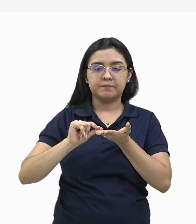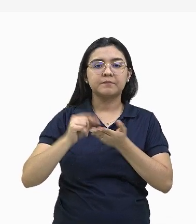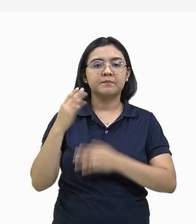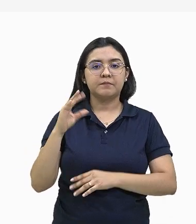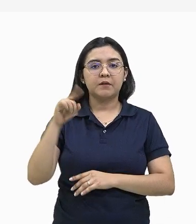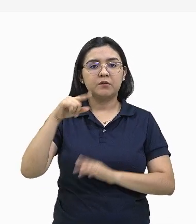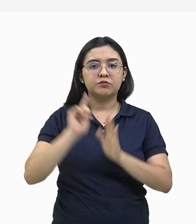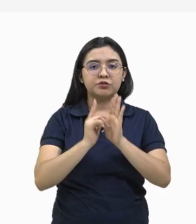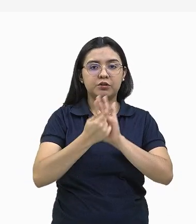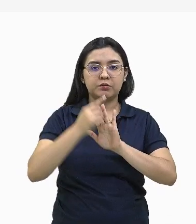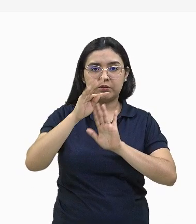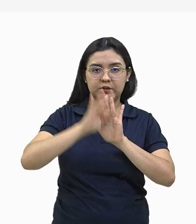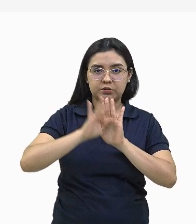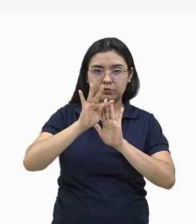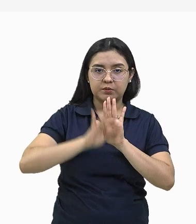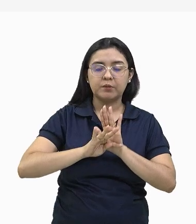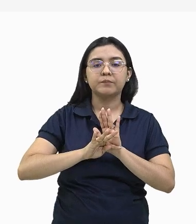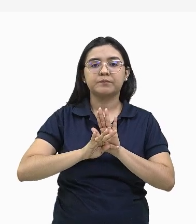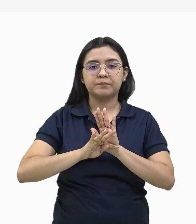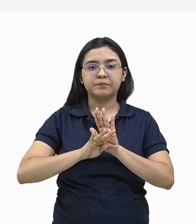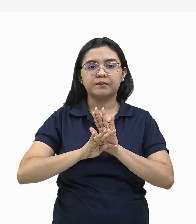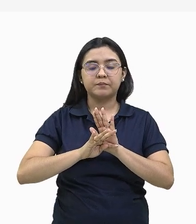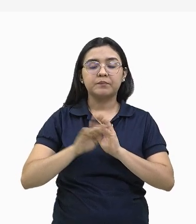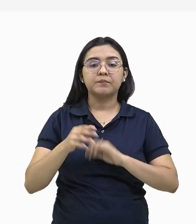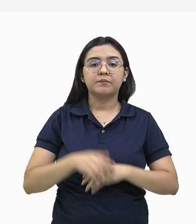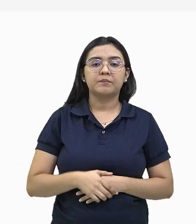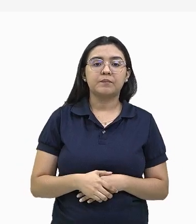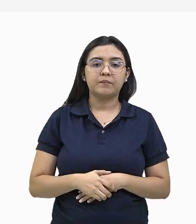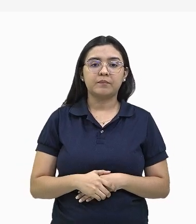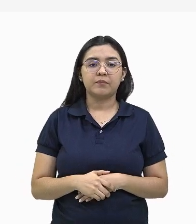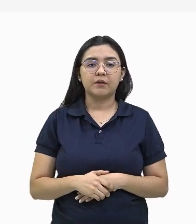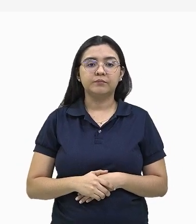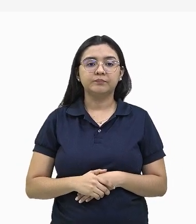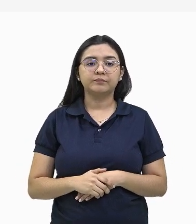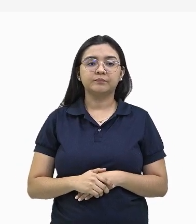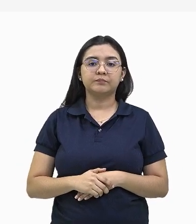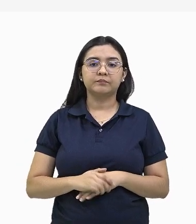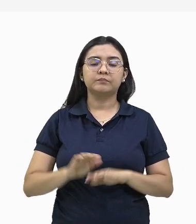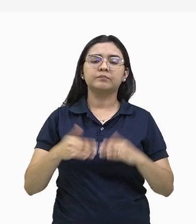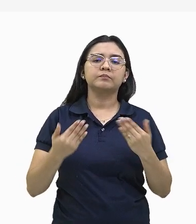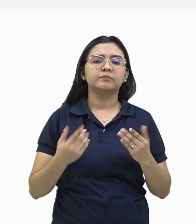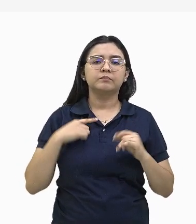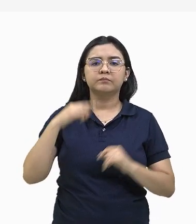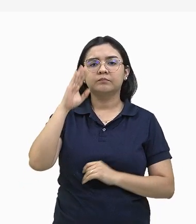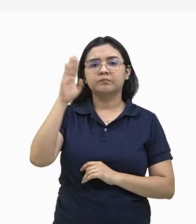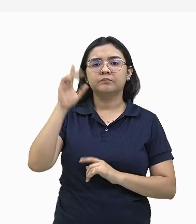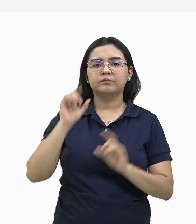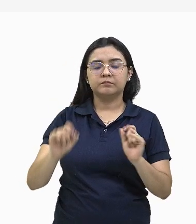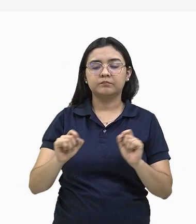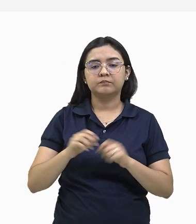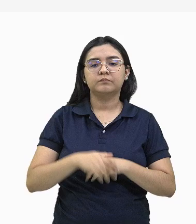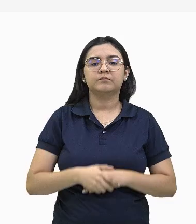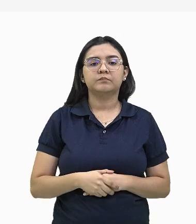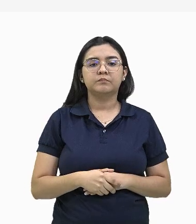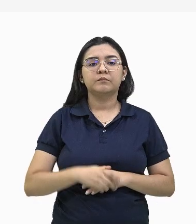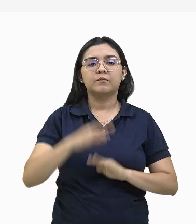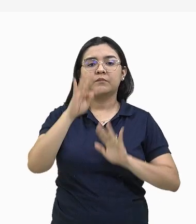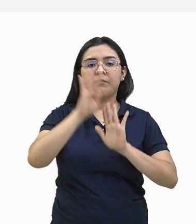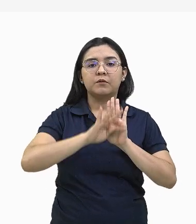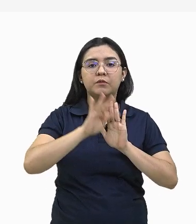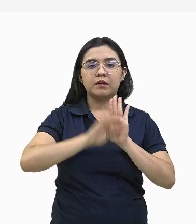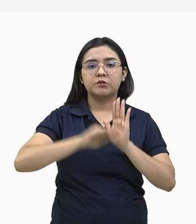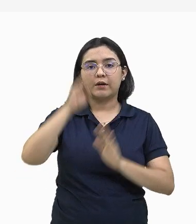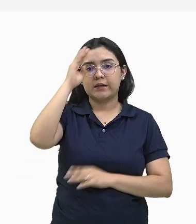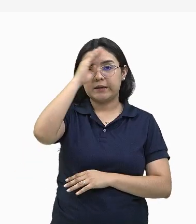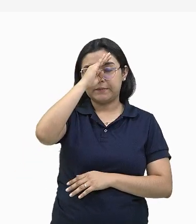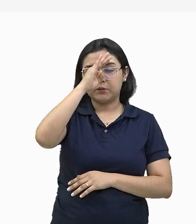textual, ele está dentro dos gêneros, e especificamente ele é um texto acadêmico,